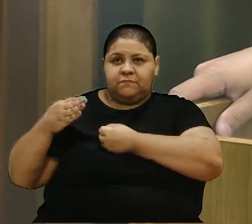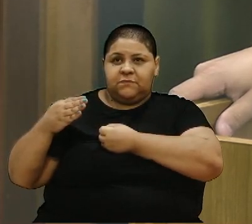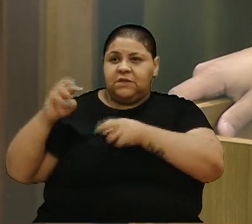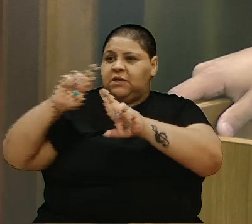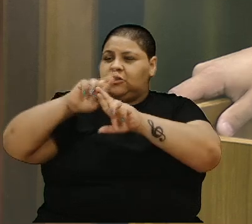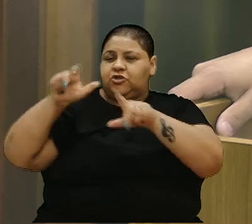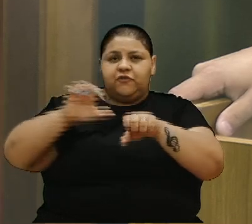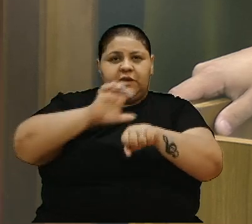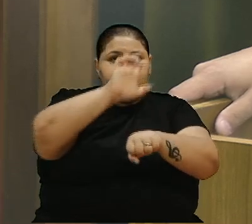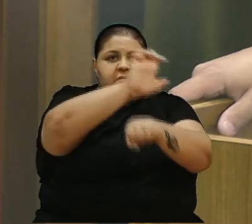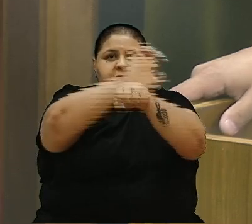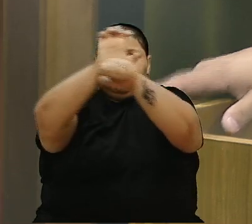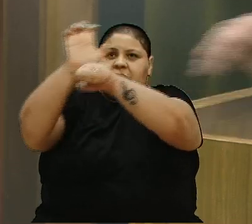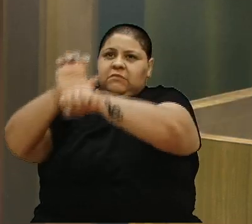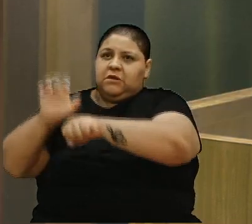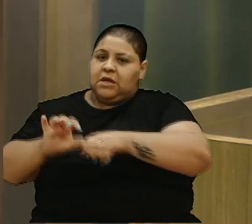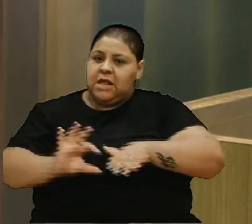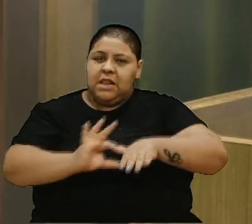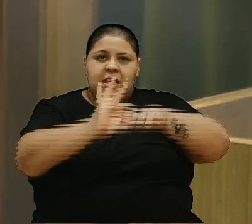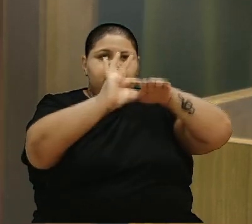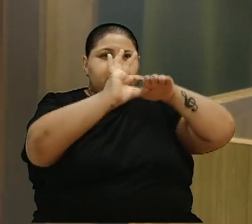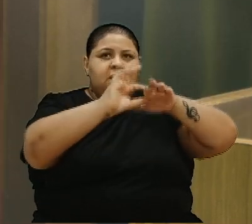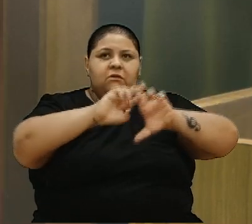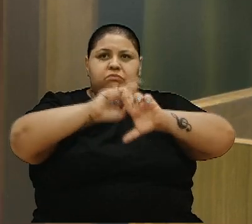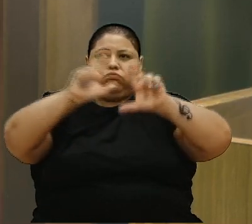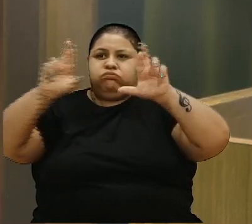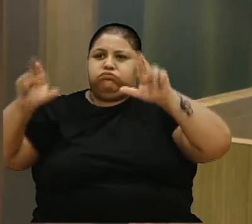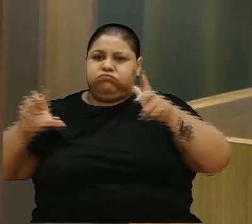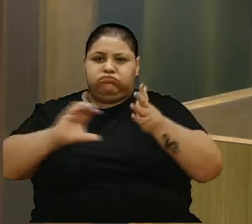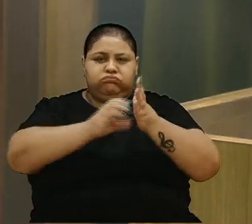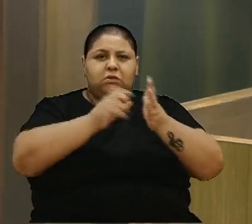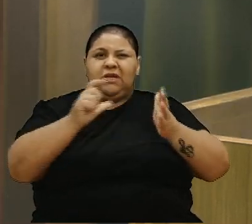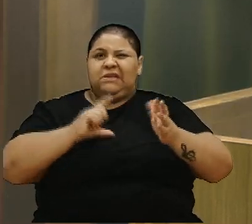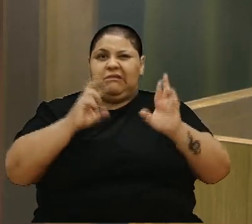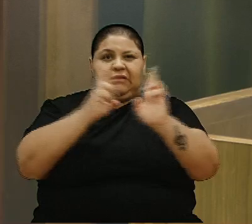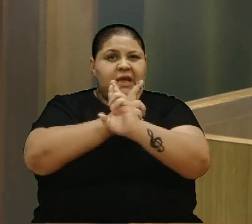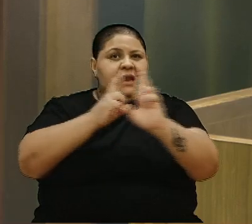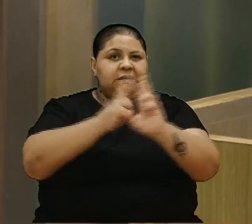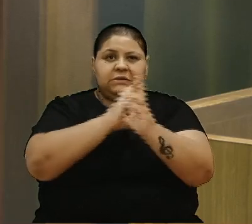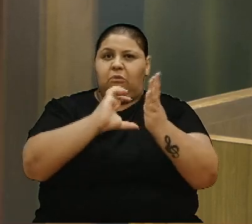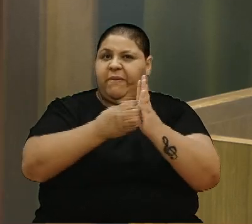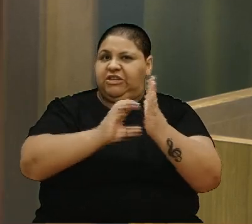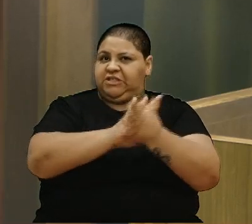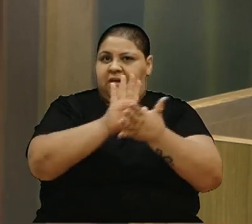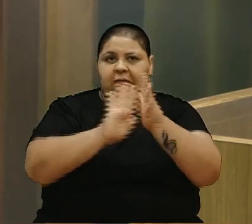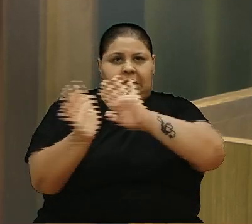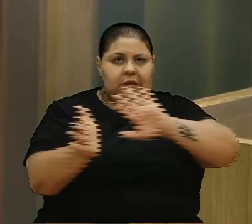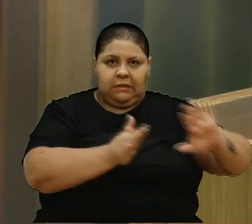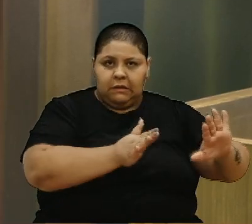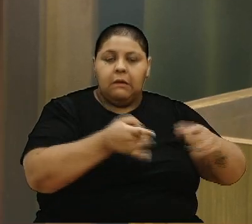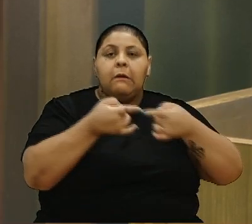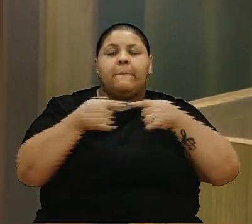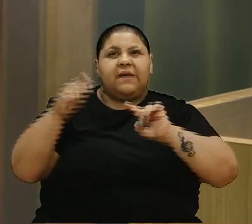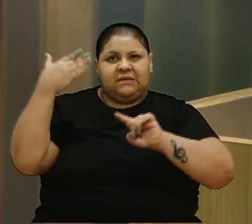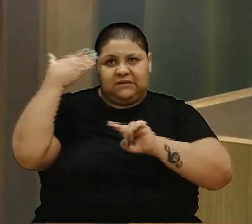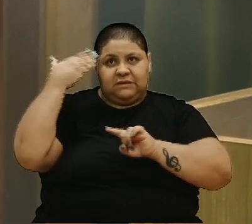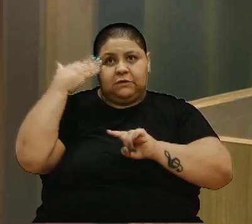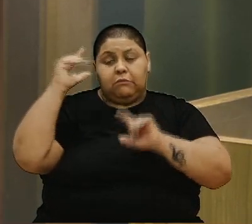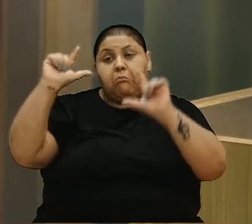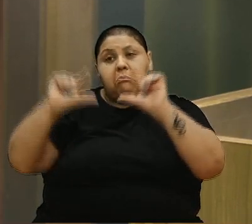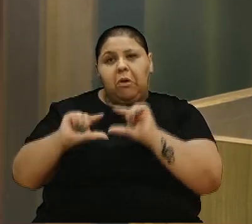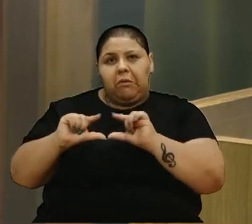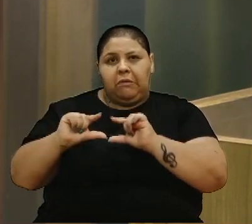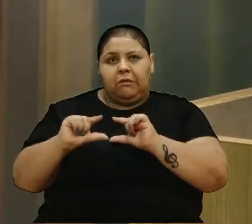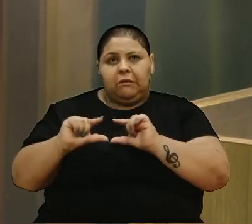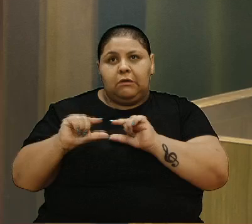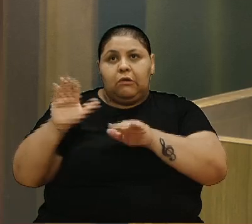diferentes estados, governadas por diferentes partidos, até porque não tem relação com partidária, mas para a gente saber que são poucas,